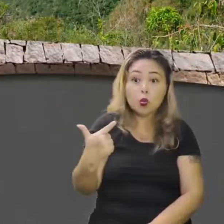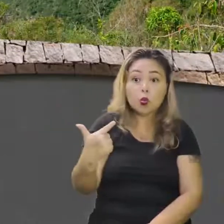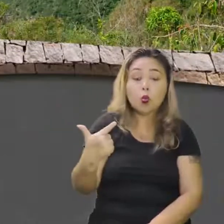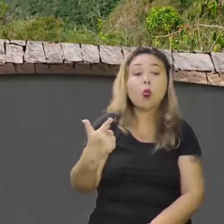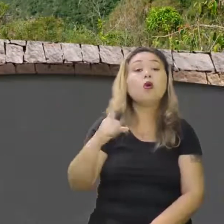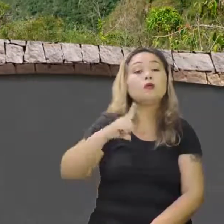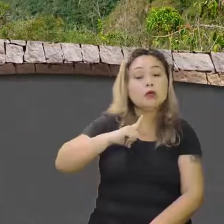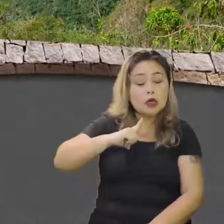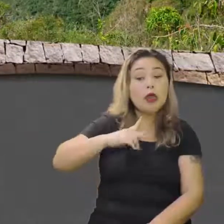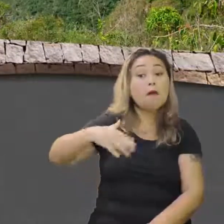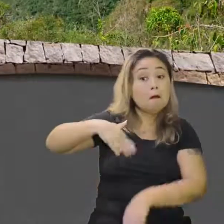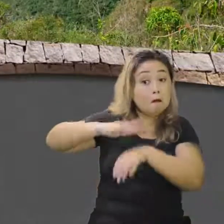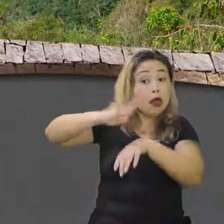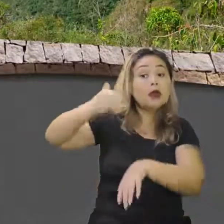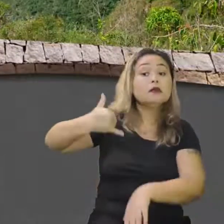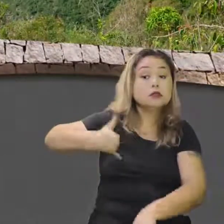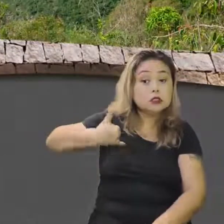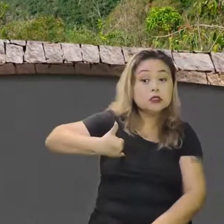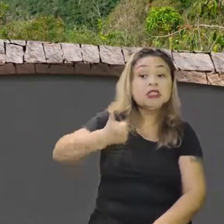teria mais de 100 anos hoje, sim.